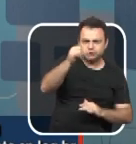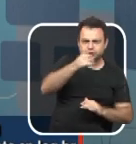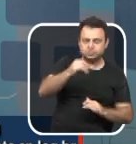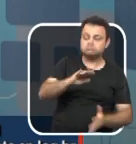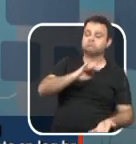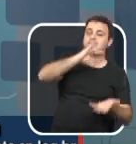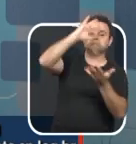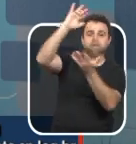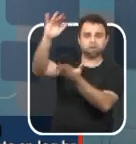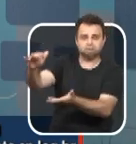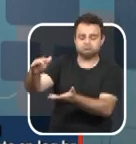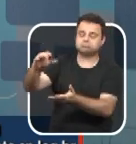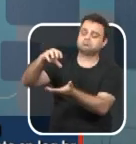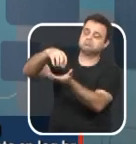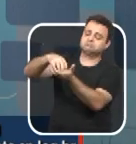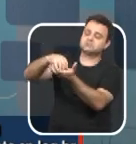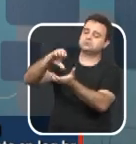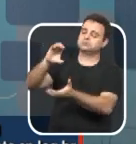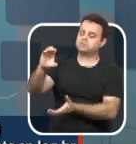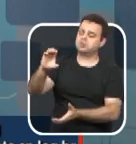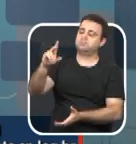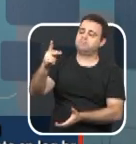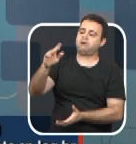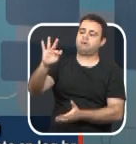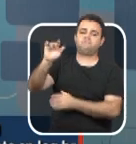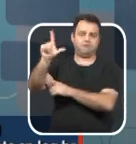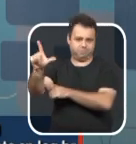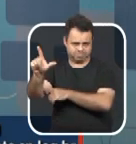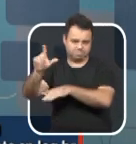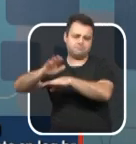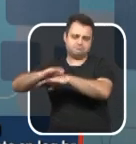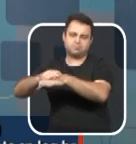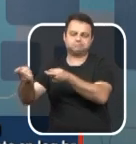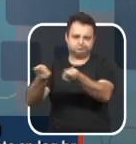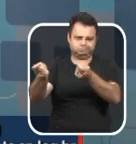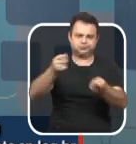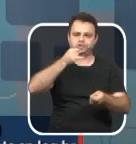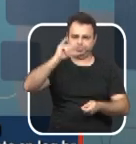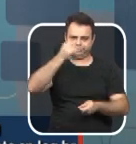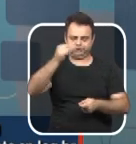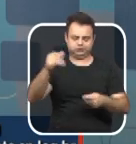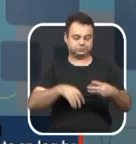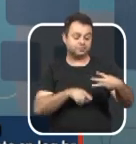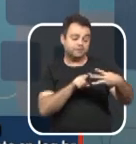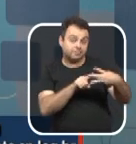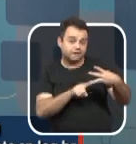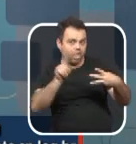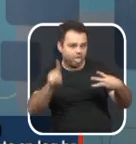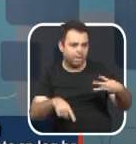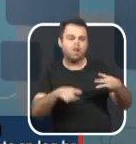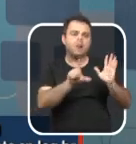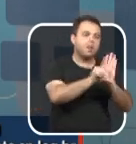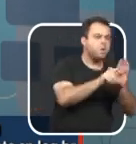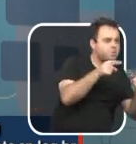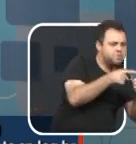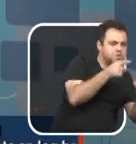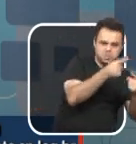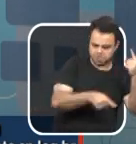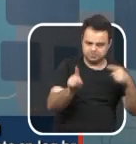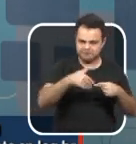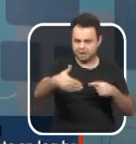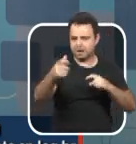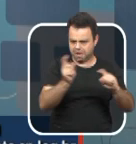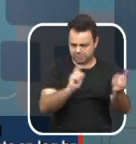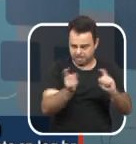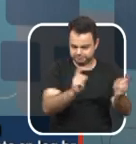a companhia paulista de força e Luz CPFL Essas duas últimas matérias estão em primeira análise em segunda